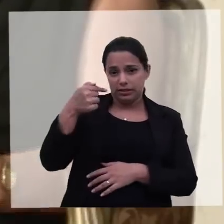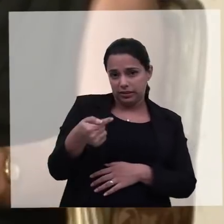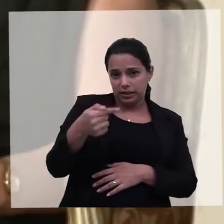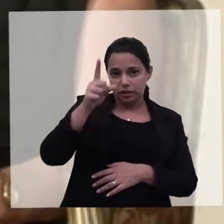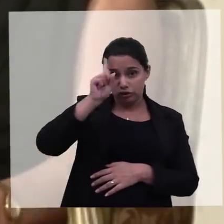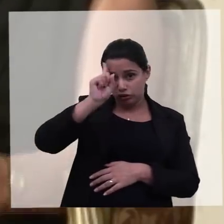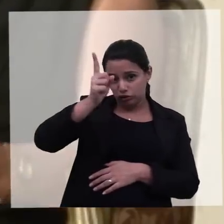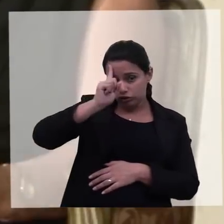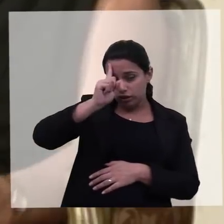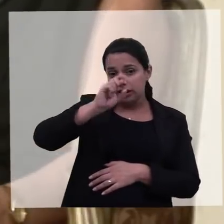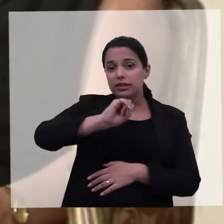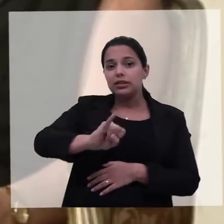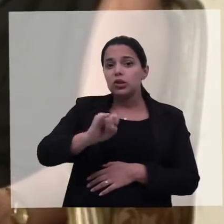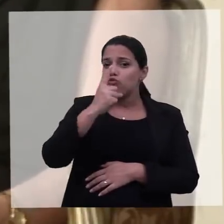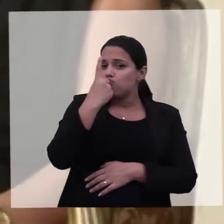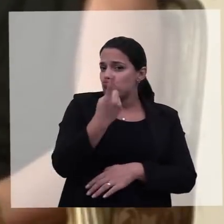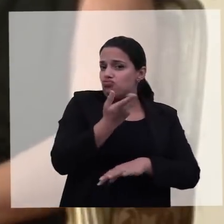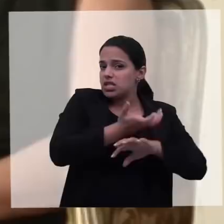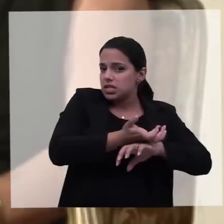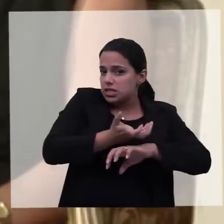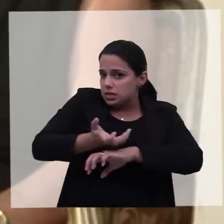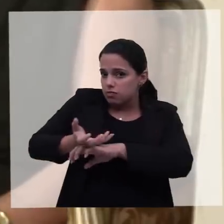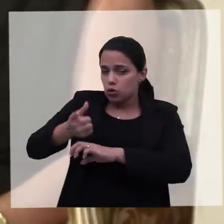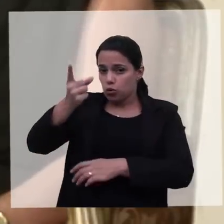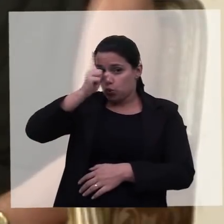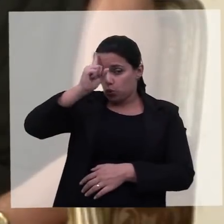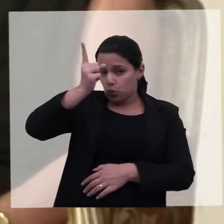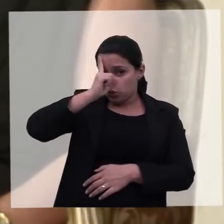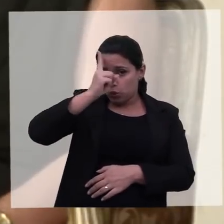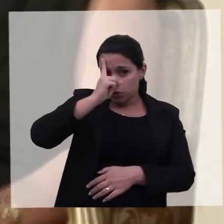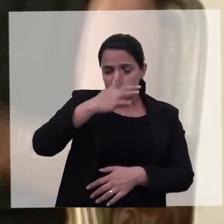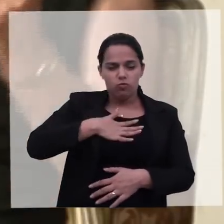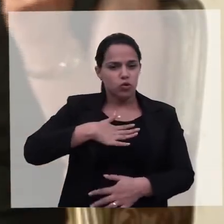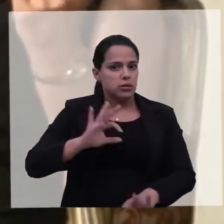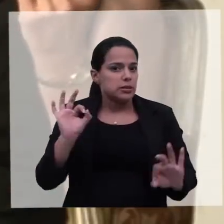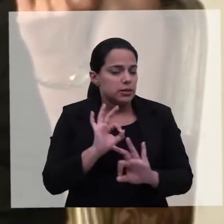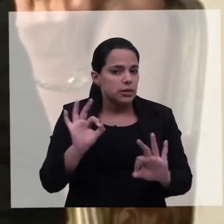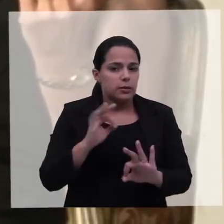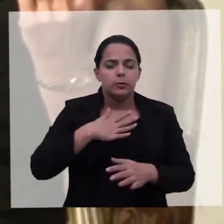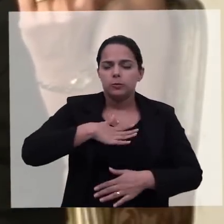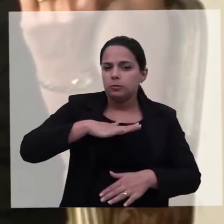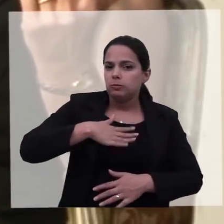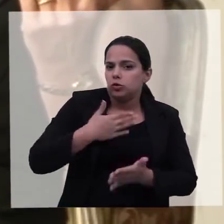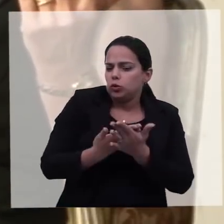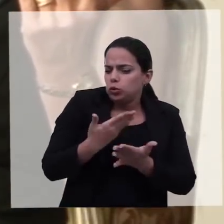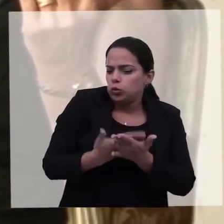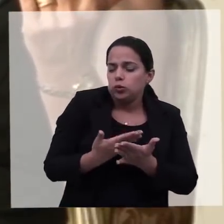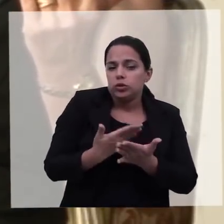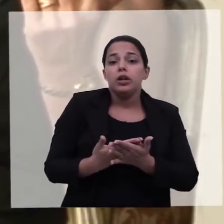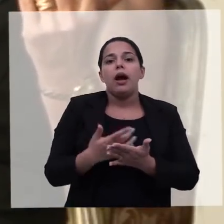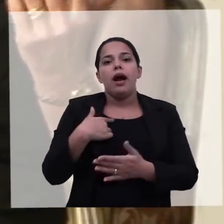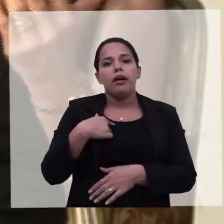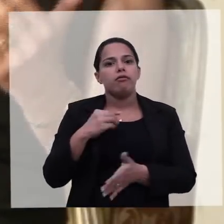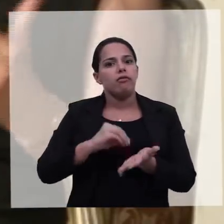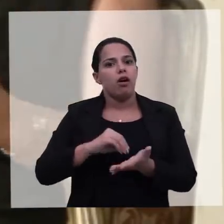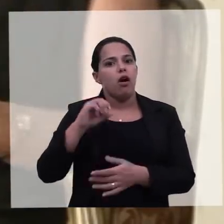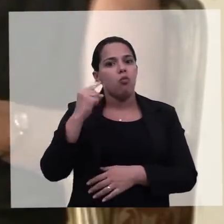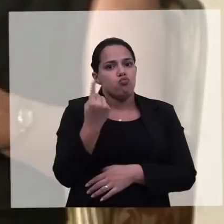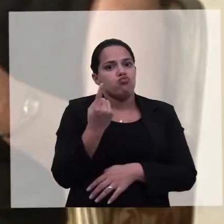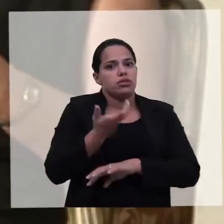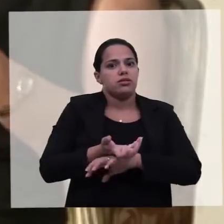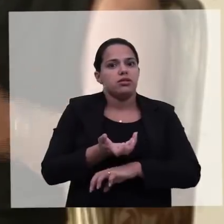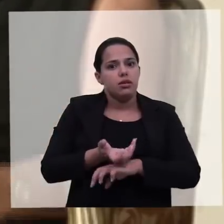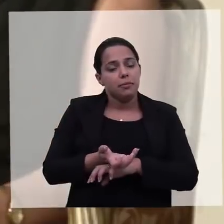for dedicar um dia para cada disciplina e não descansar, ainda vai ficar faltando uma disciplina.